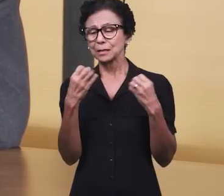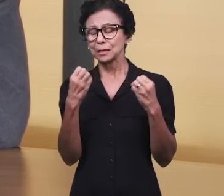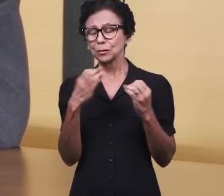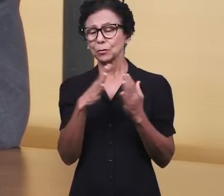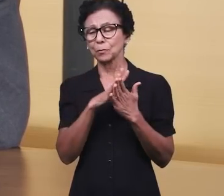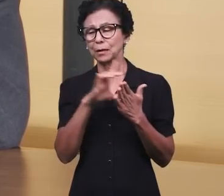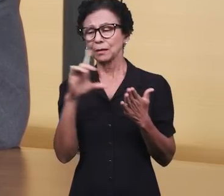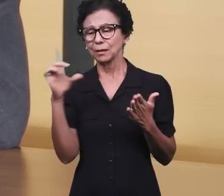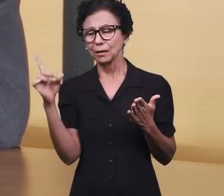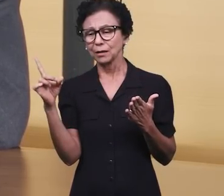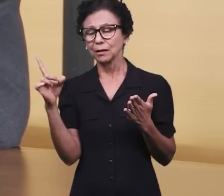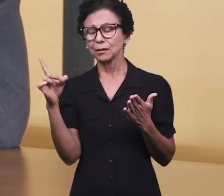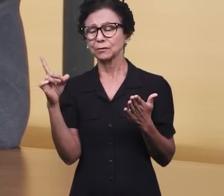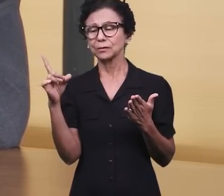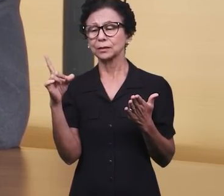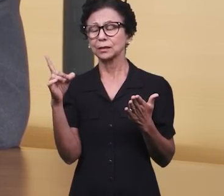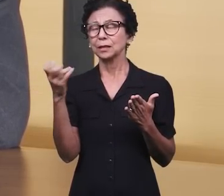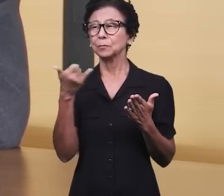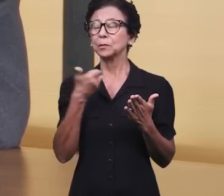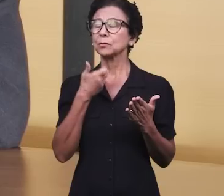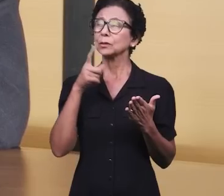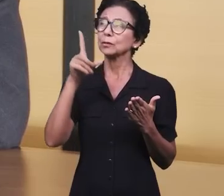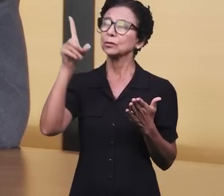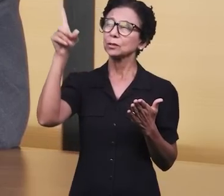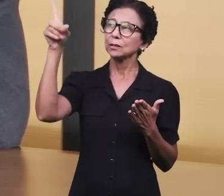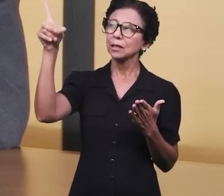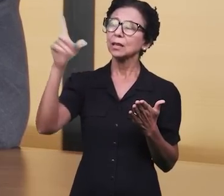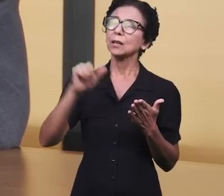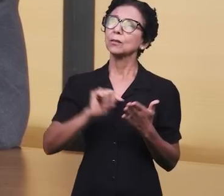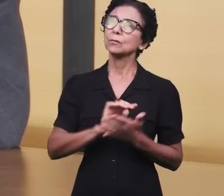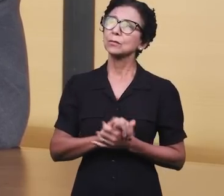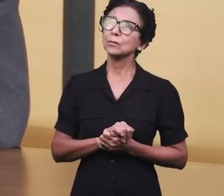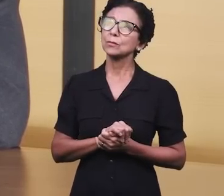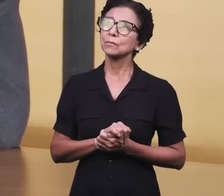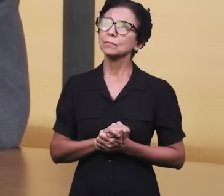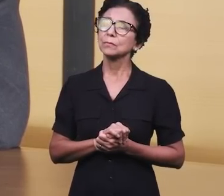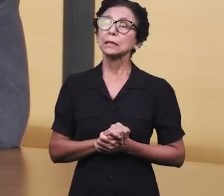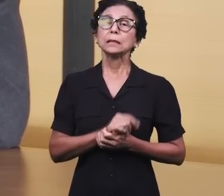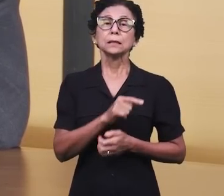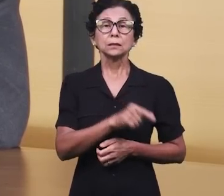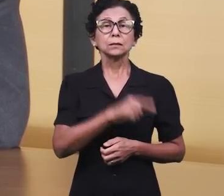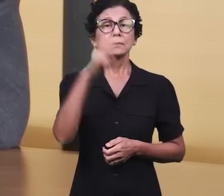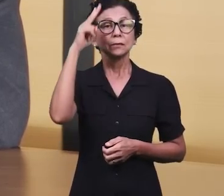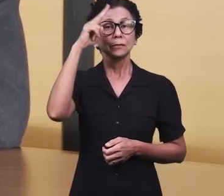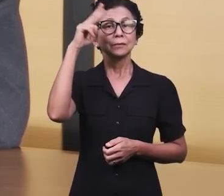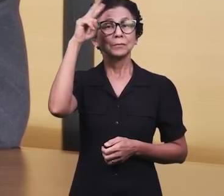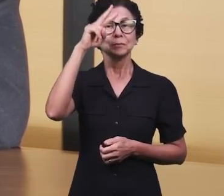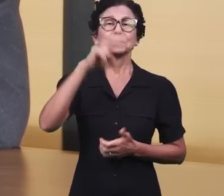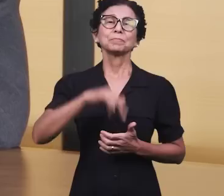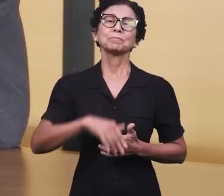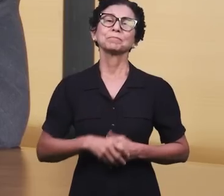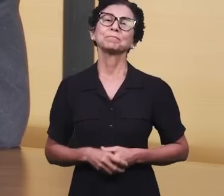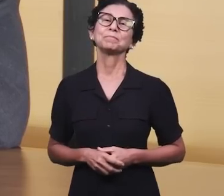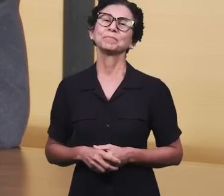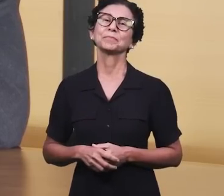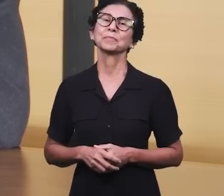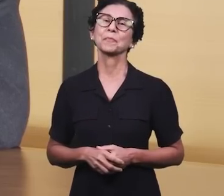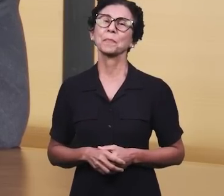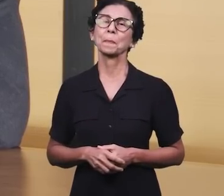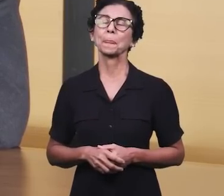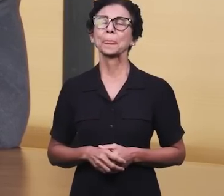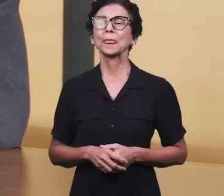nossos filhos, sabendo que Deus nos dará esta grande vitória de ter os nossos